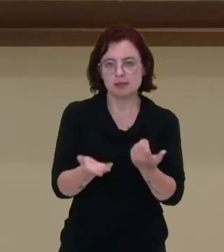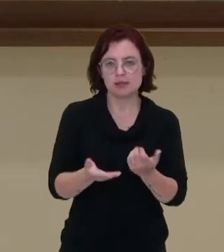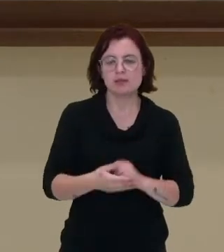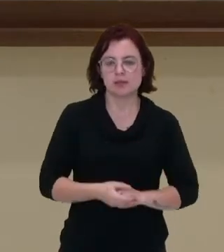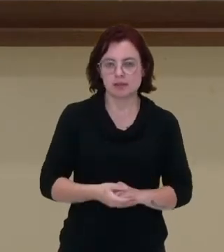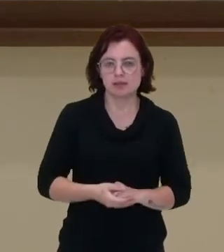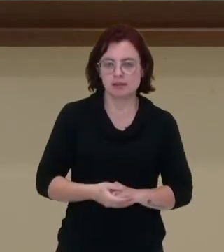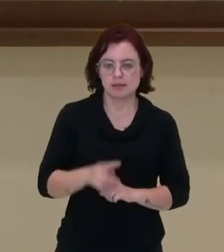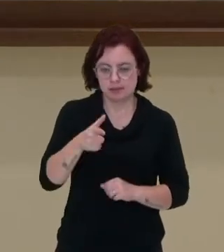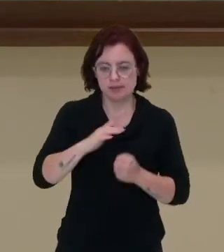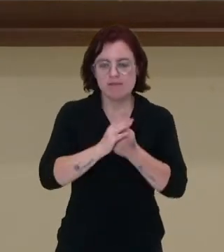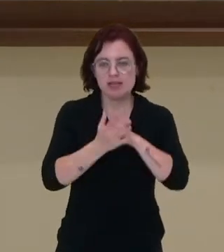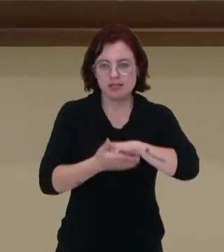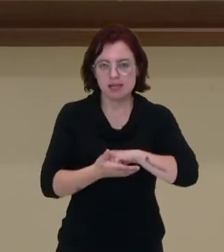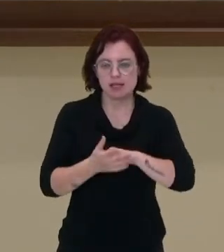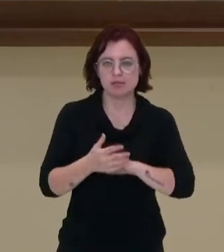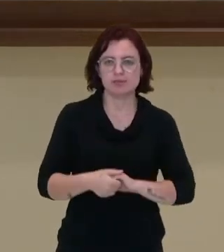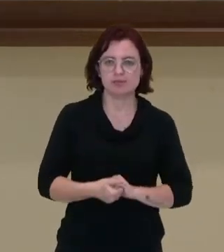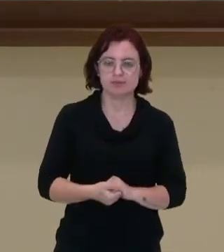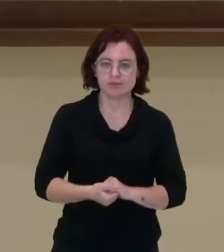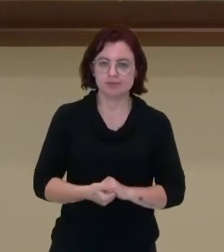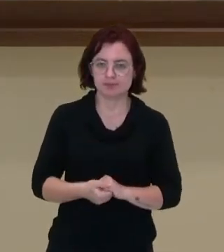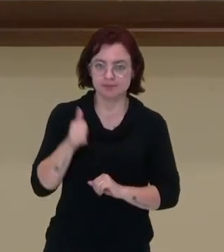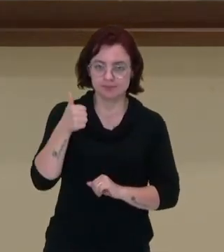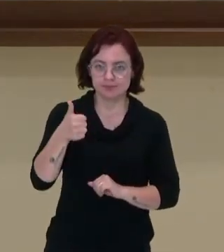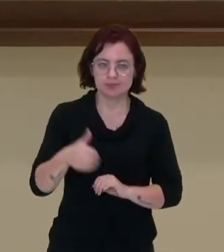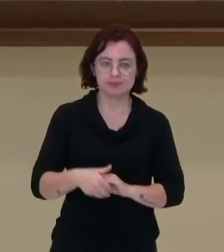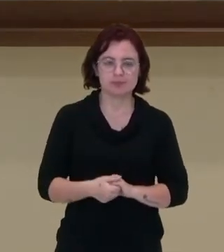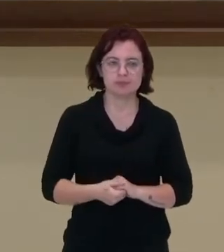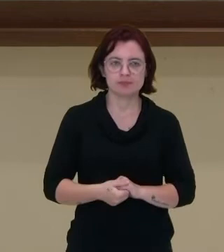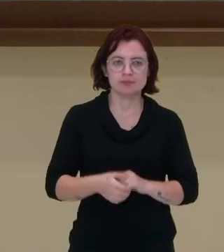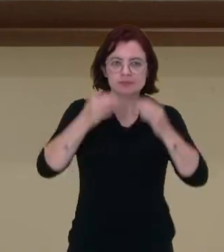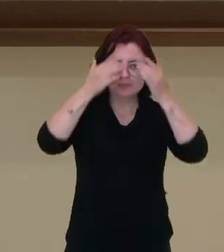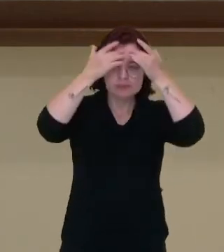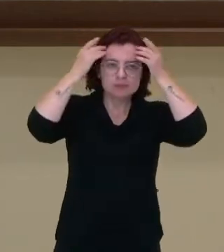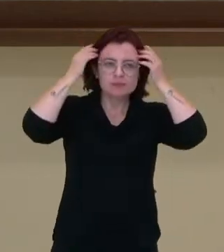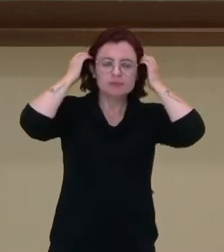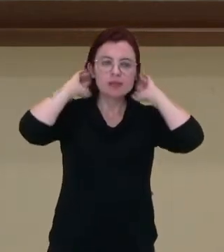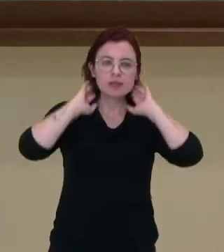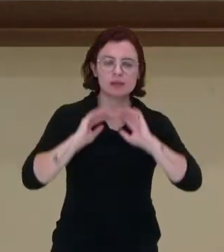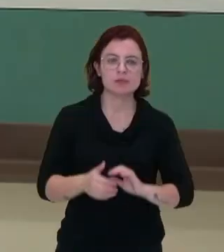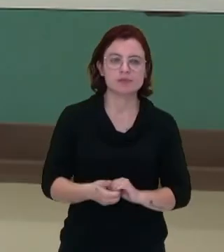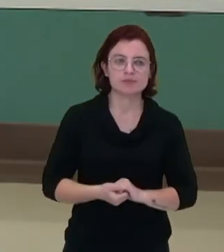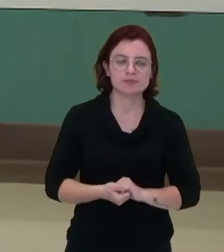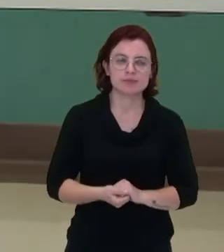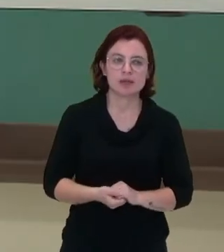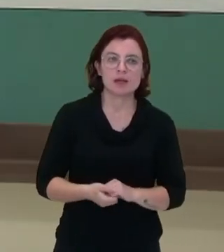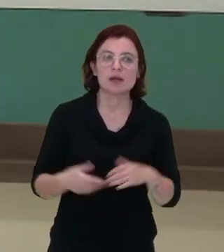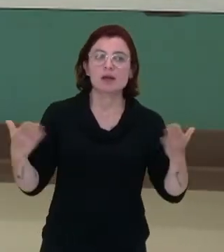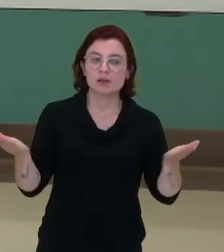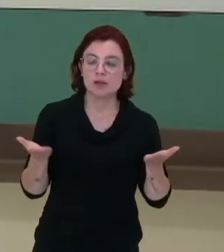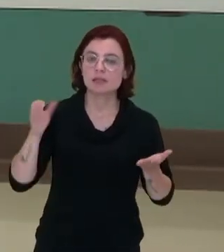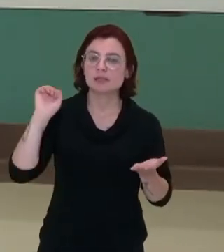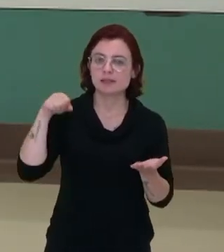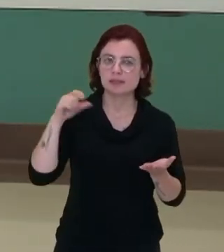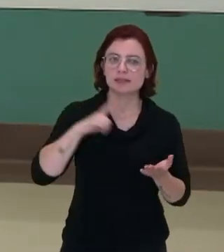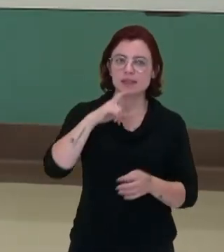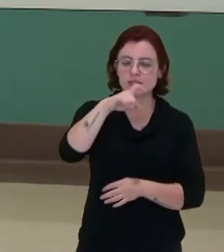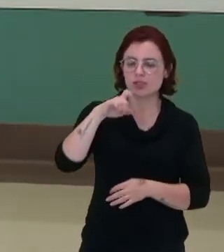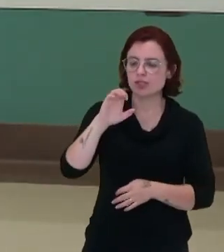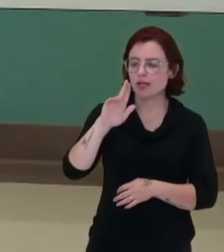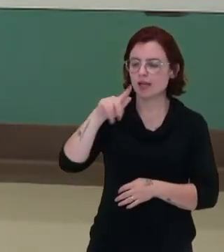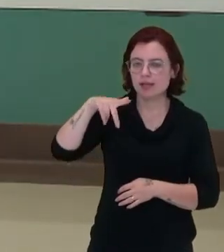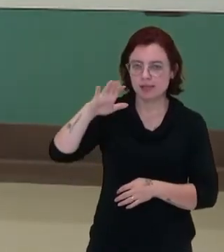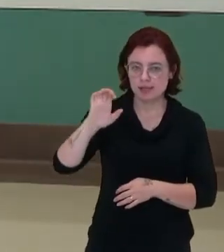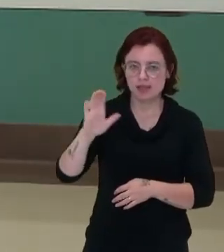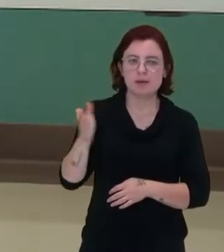tem que defender o xeque. Beleza? Combinado? Então vamos para frente. Agora sim, o xeque-mate.